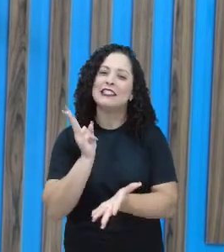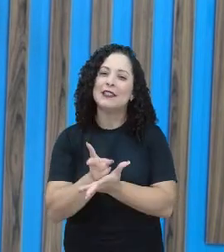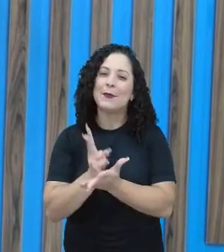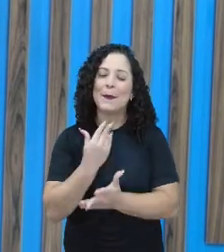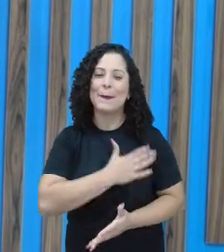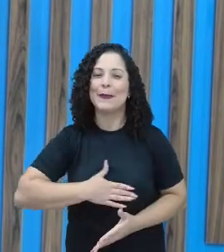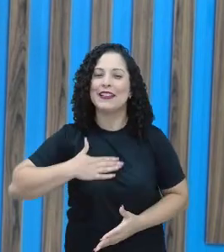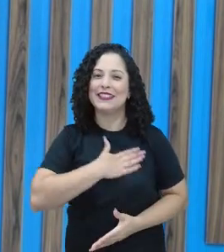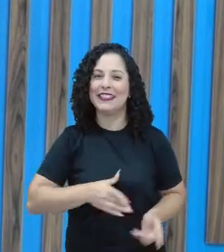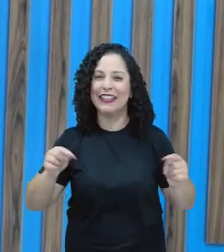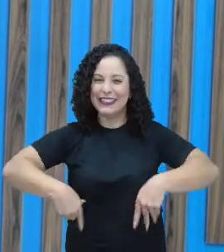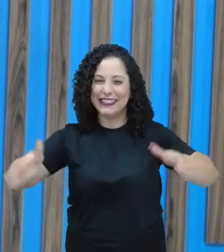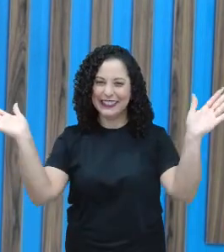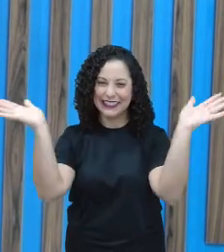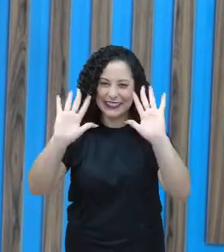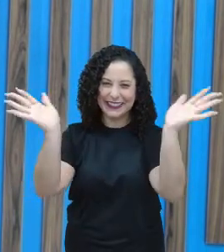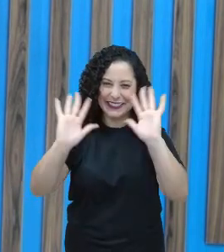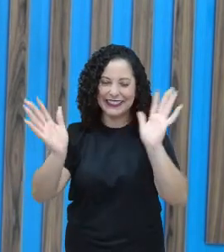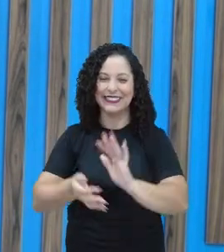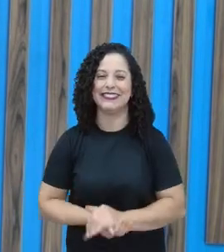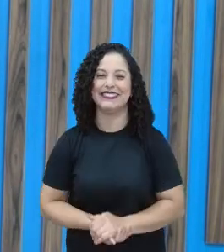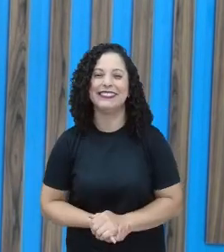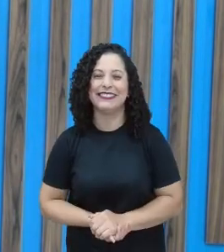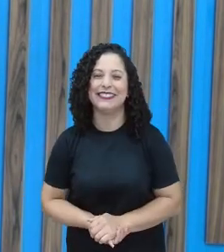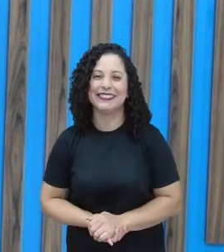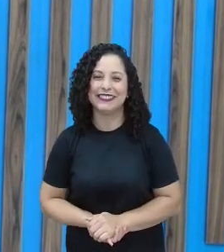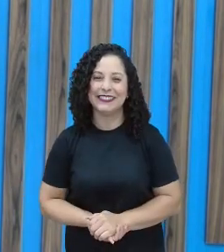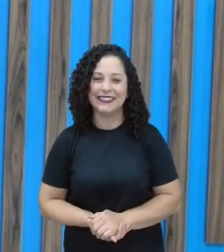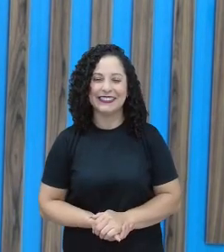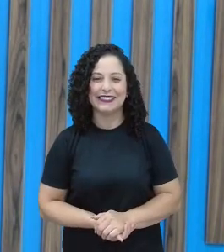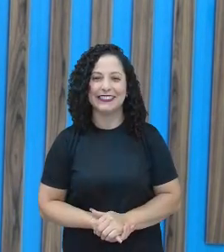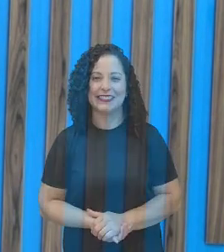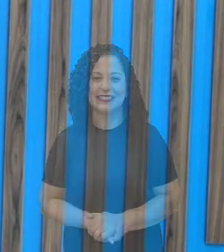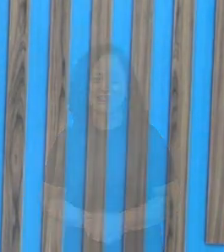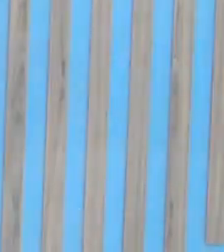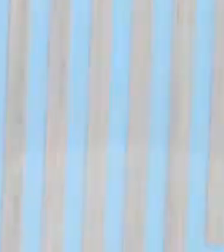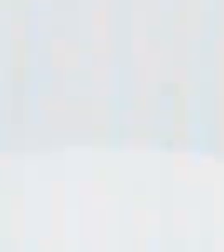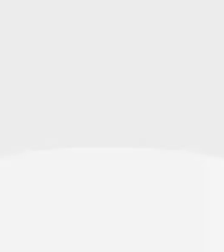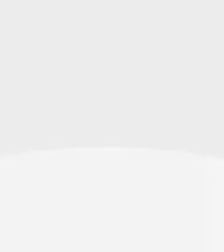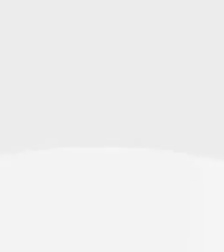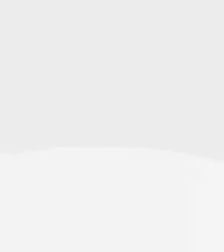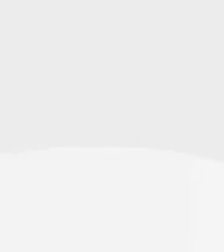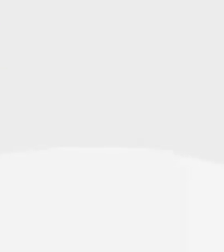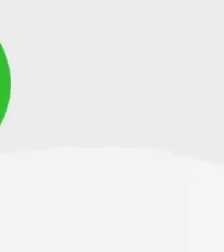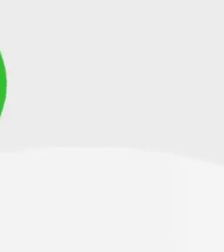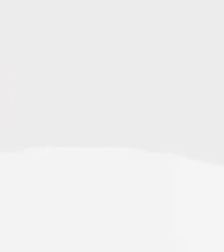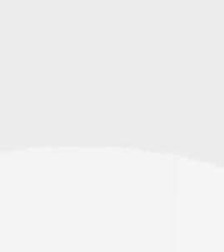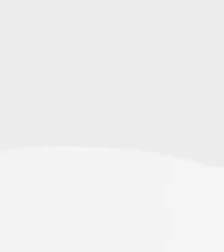prazer estar aqui. Até a próxima. Um beijo.